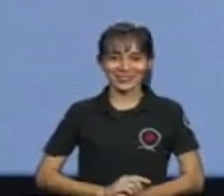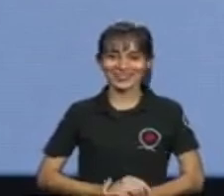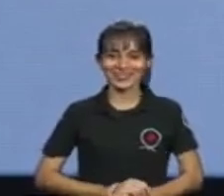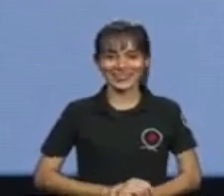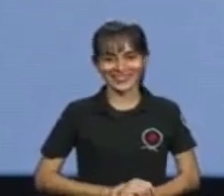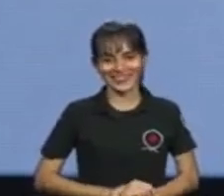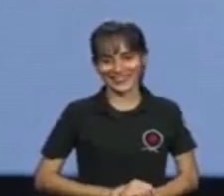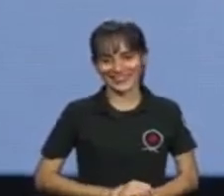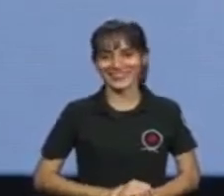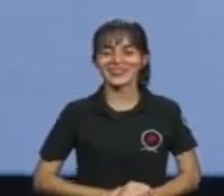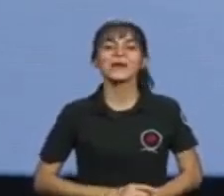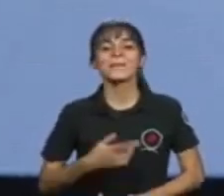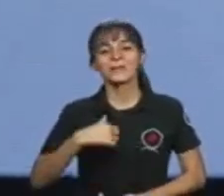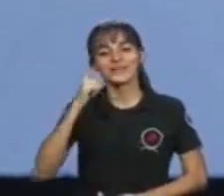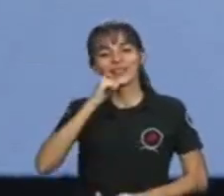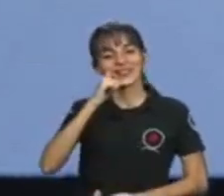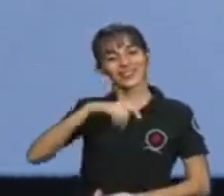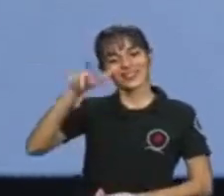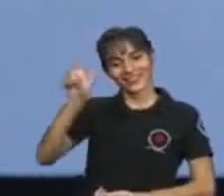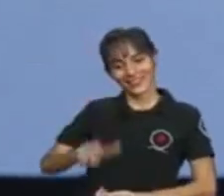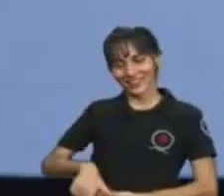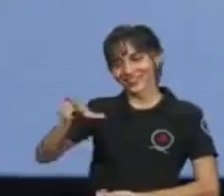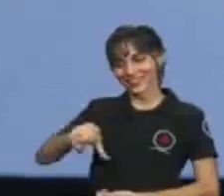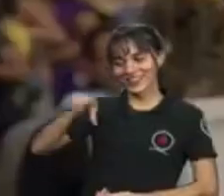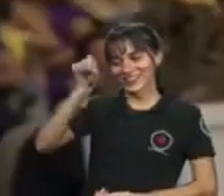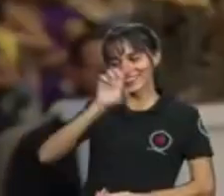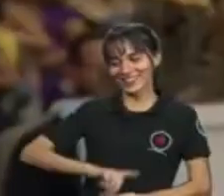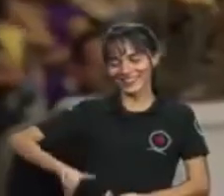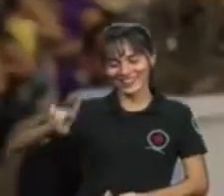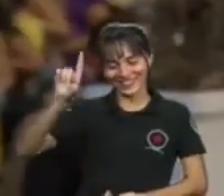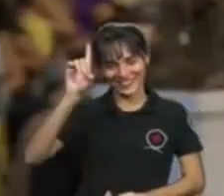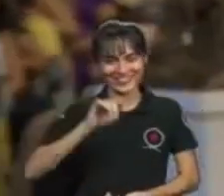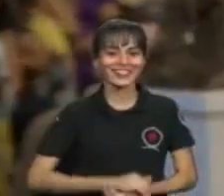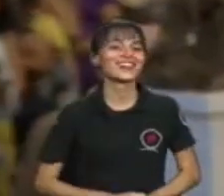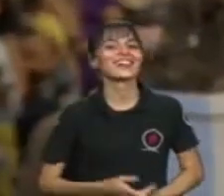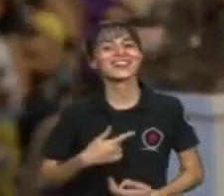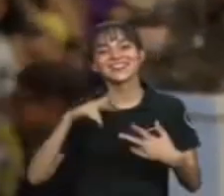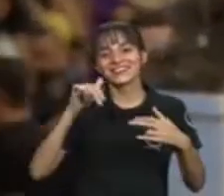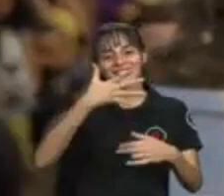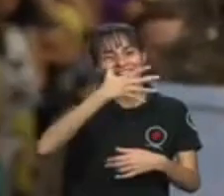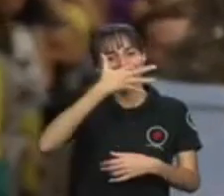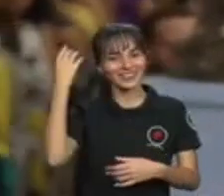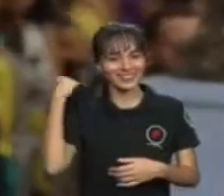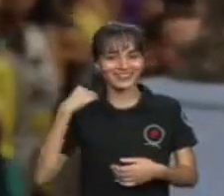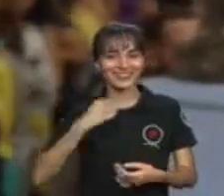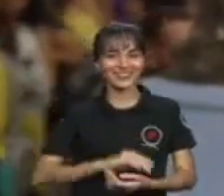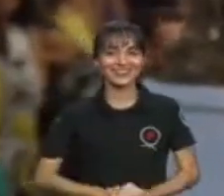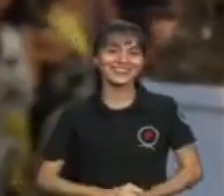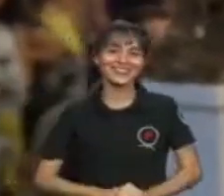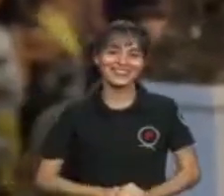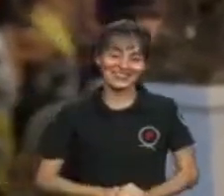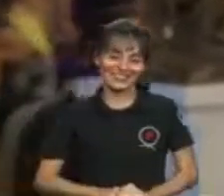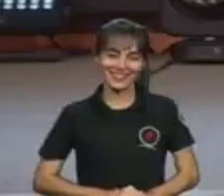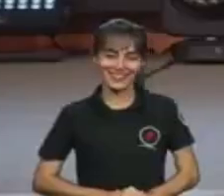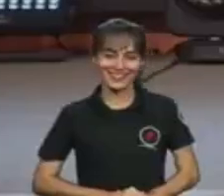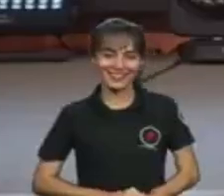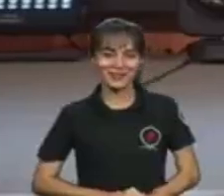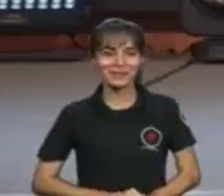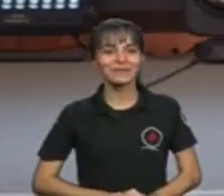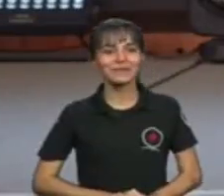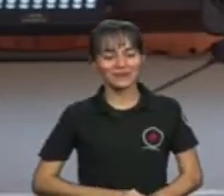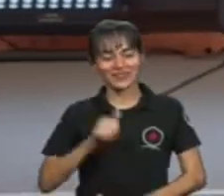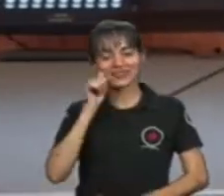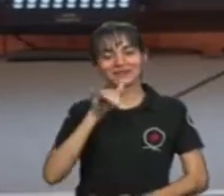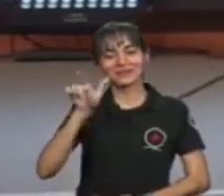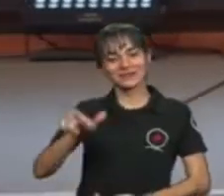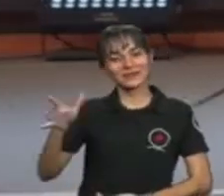mulher escolhida por Deus. Eu nunca esqueço do pastor Silas falar que a dona Maria foi uma mulher